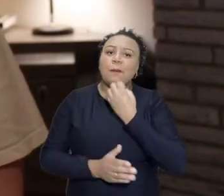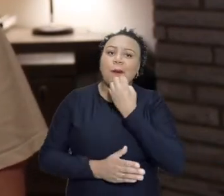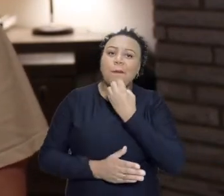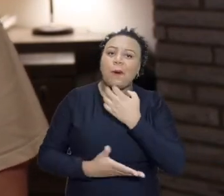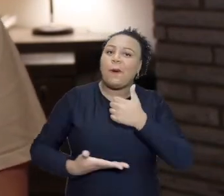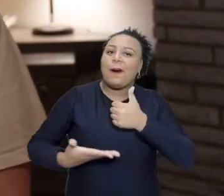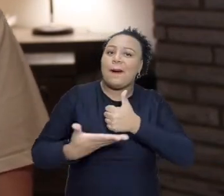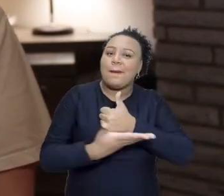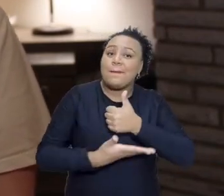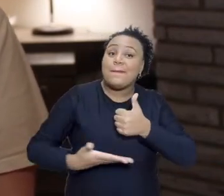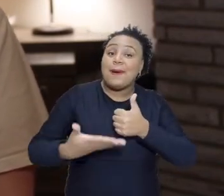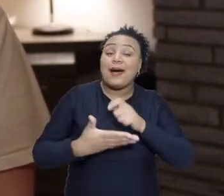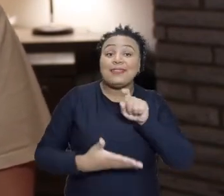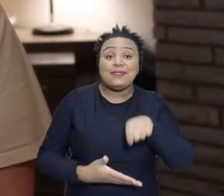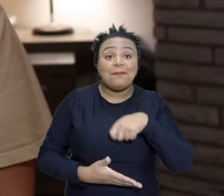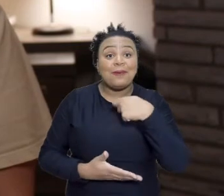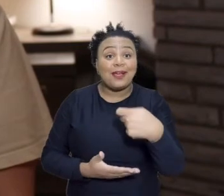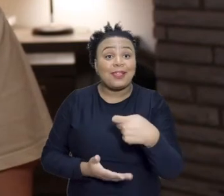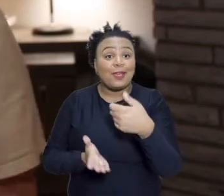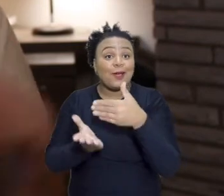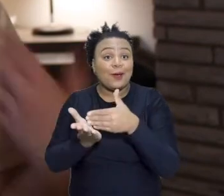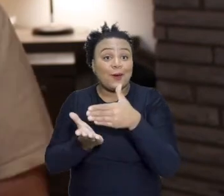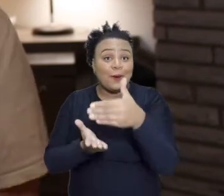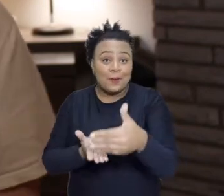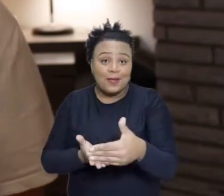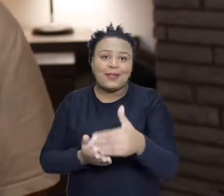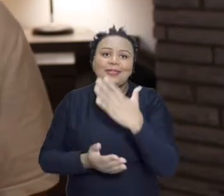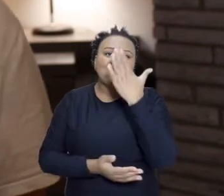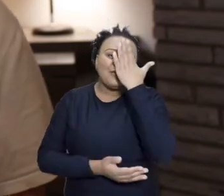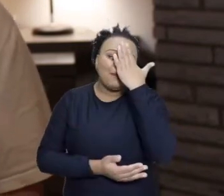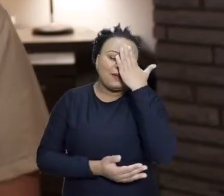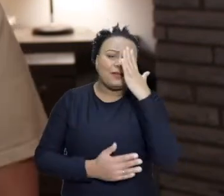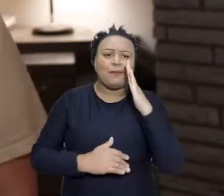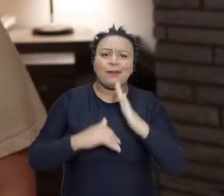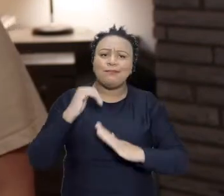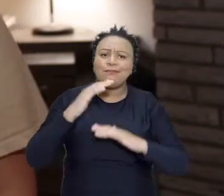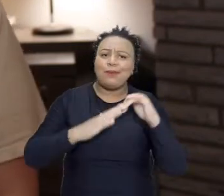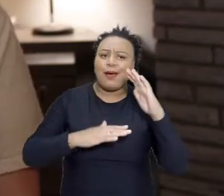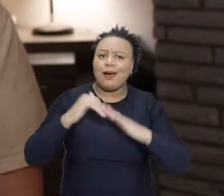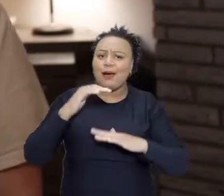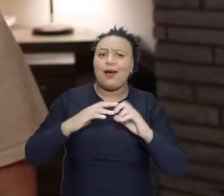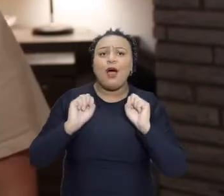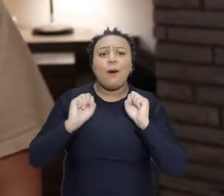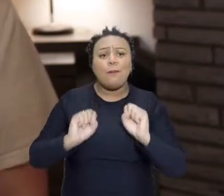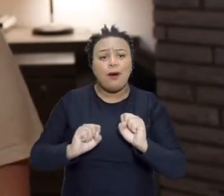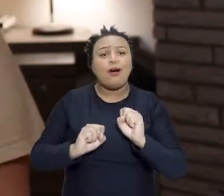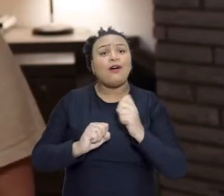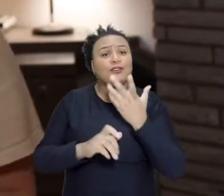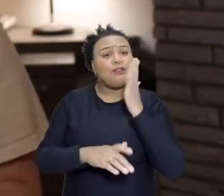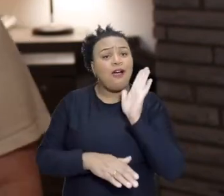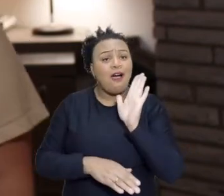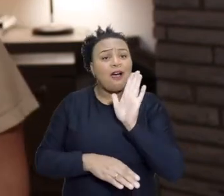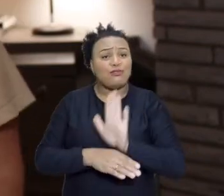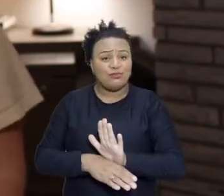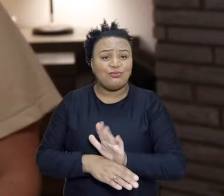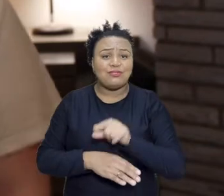quem está iniciando, para saber exercícios que podem ajudar